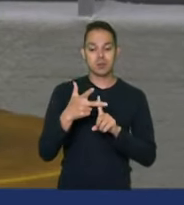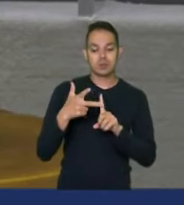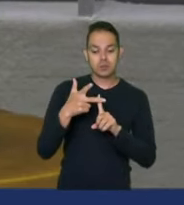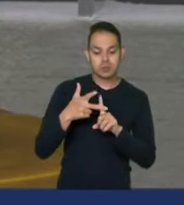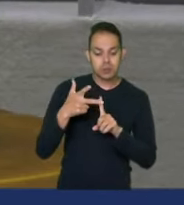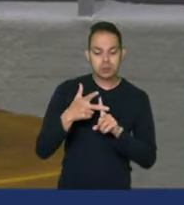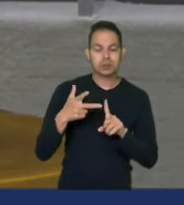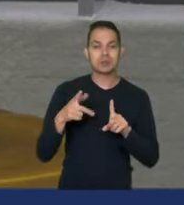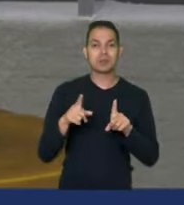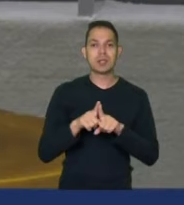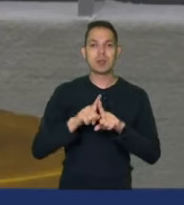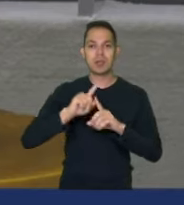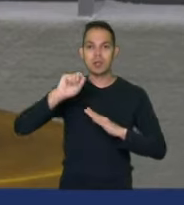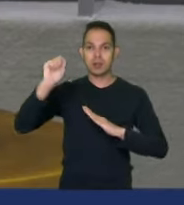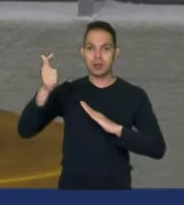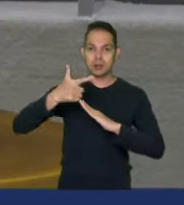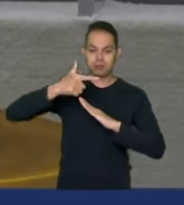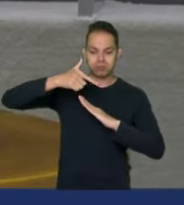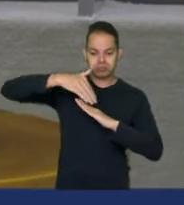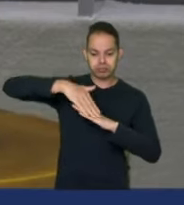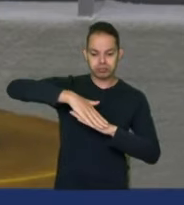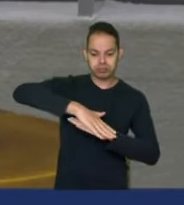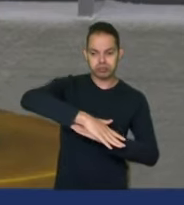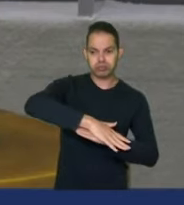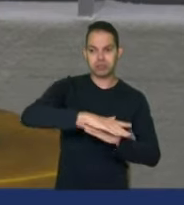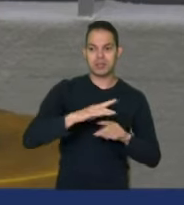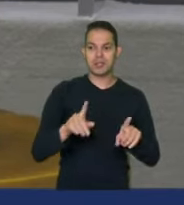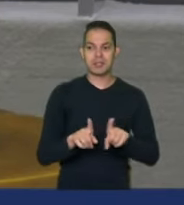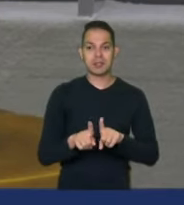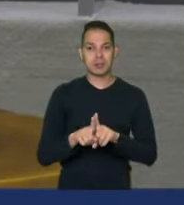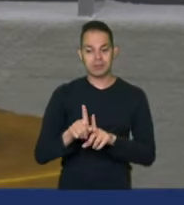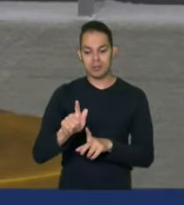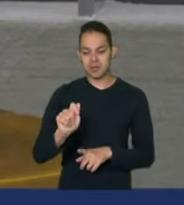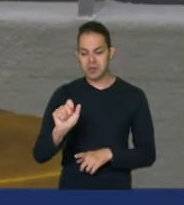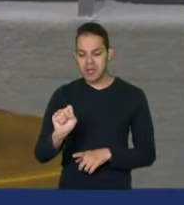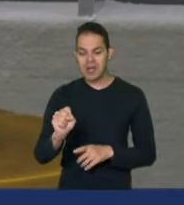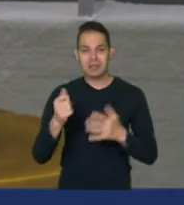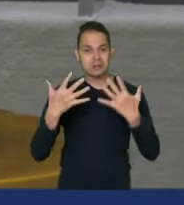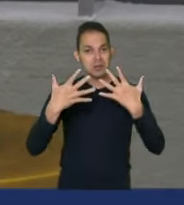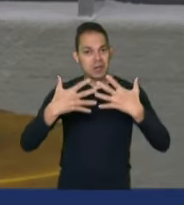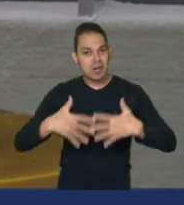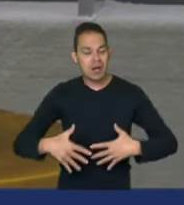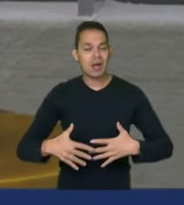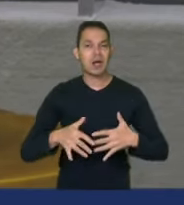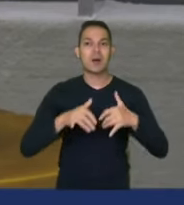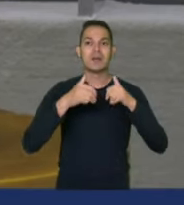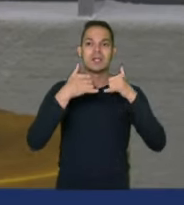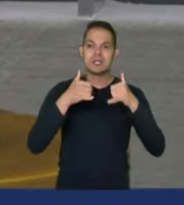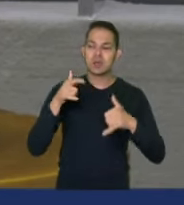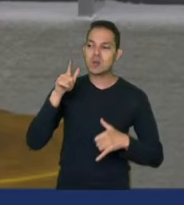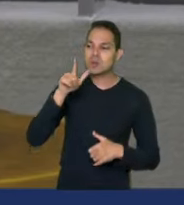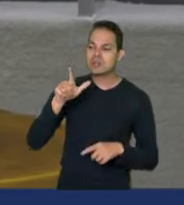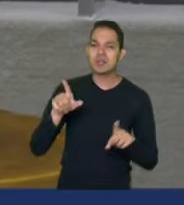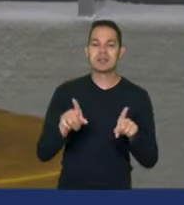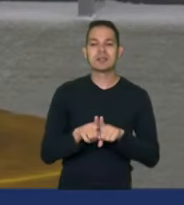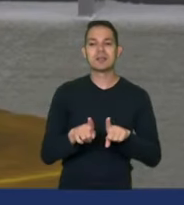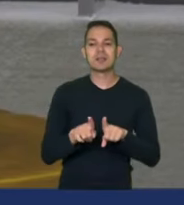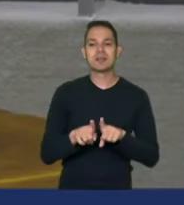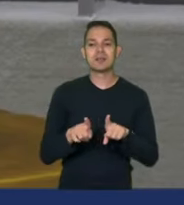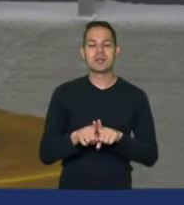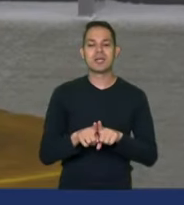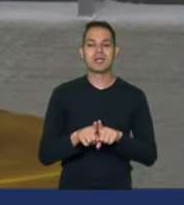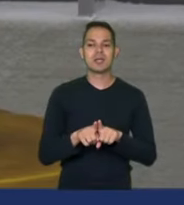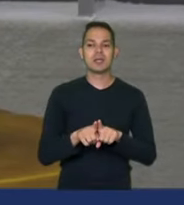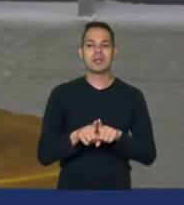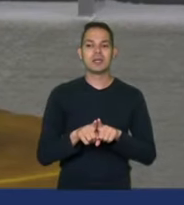elétrica decorrente do gás natural, energia elétrica, presidente, decorrente de